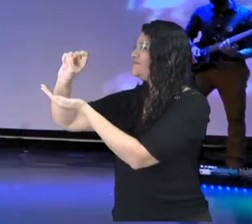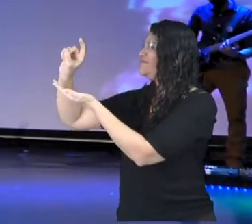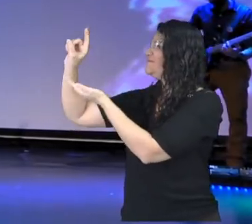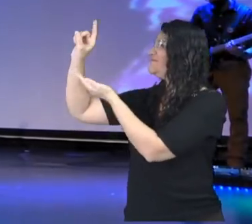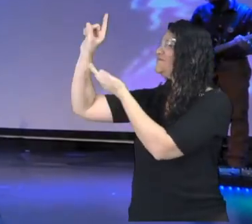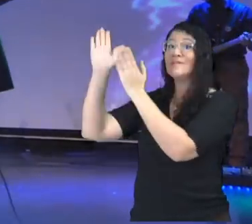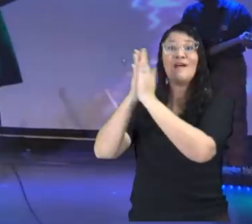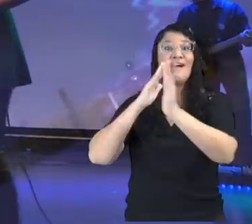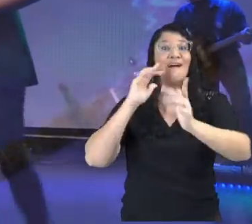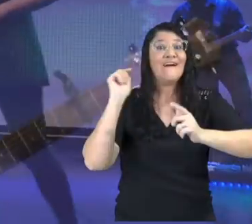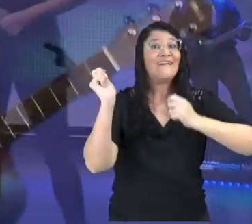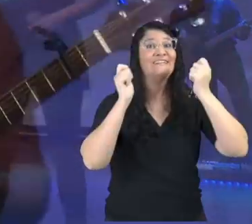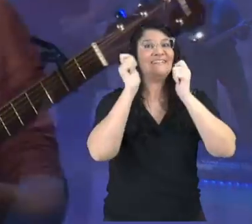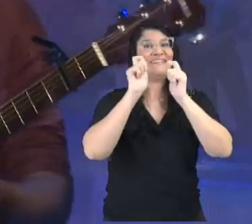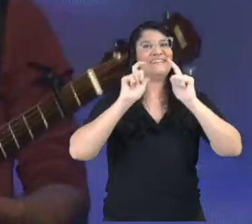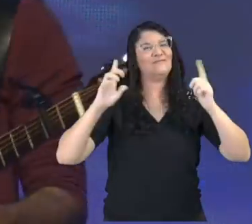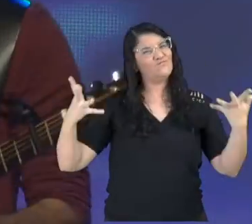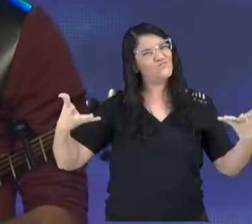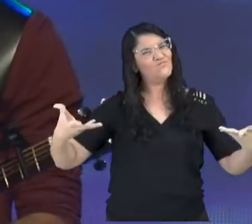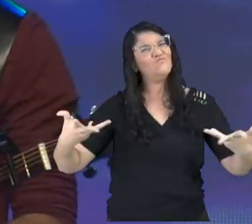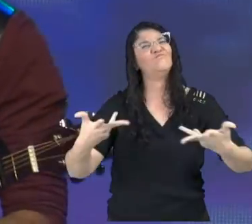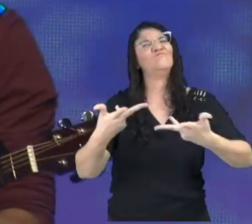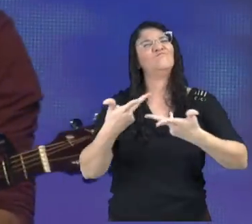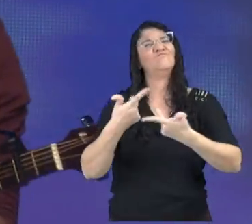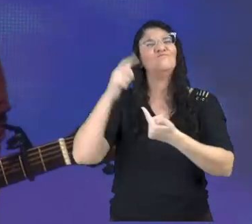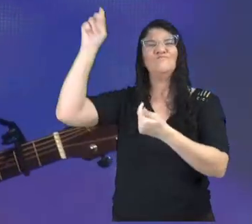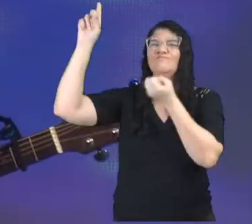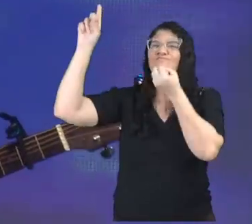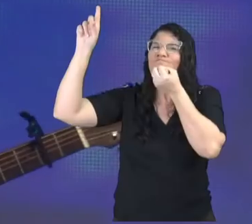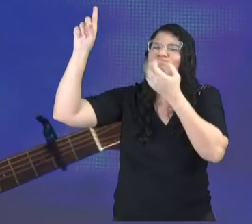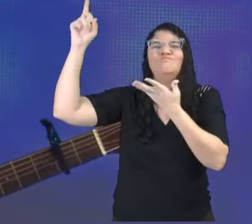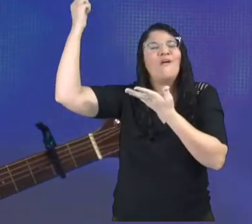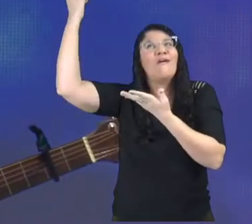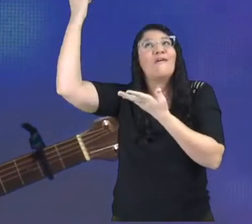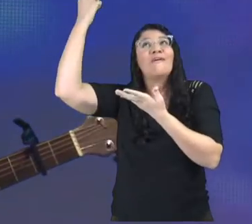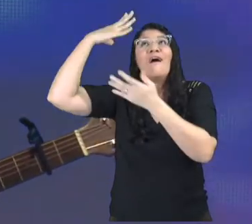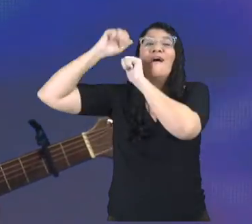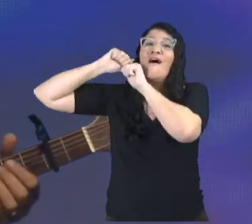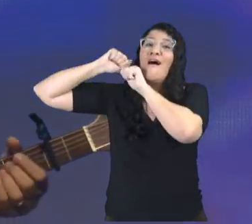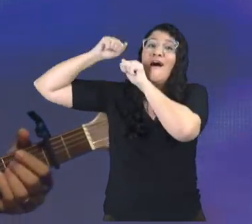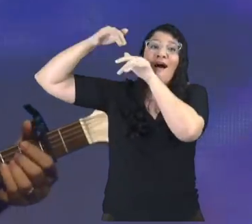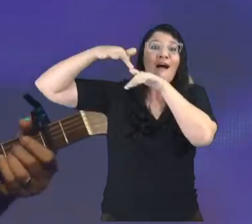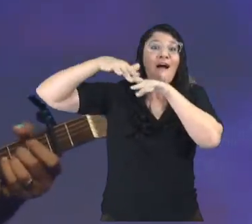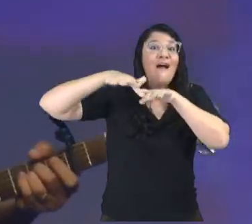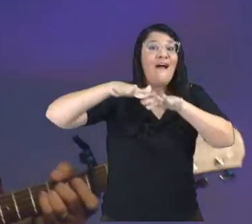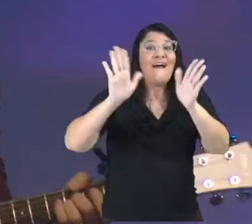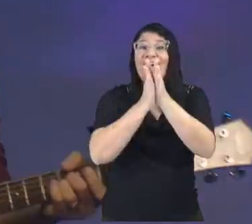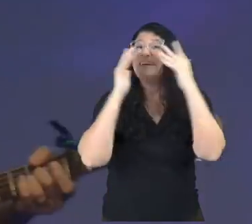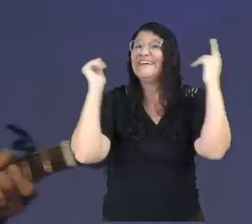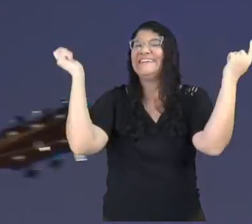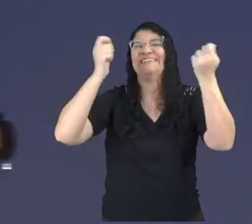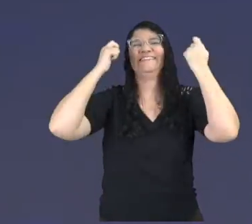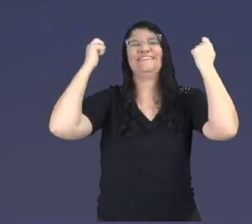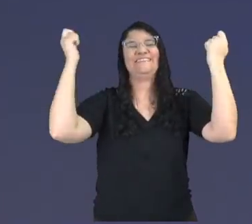céu. Aleluia, que maravilhosa graça que Tu tens, Senhor, derramado sobre nossas vidas. Aleluia.